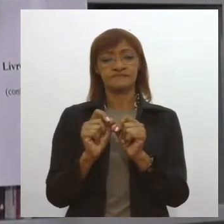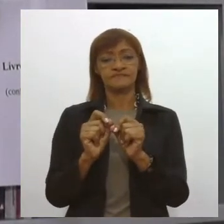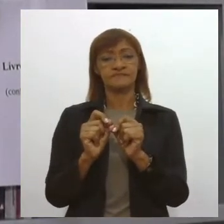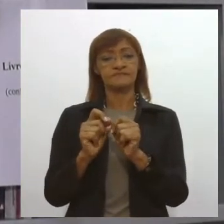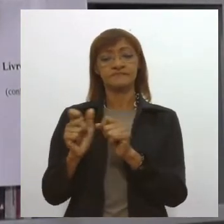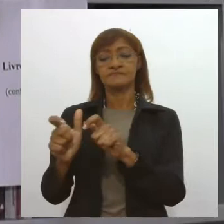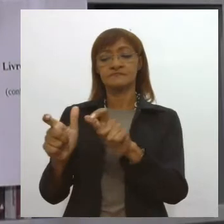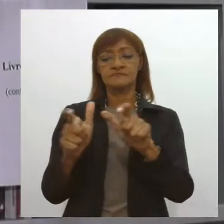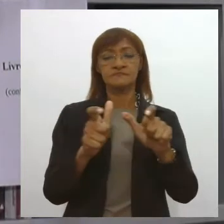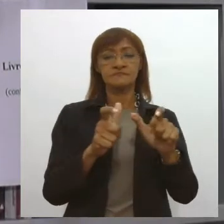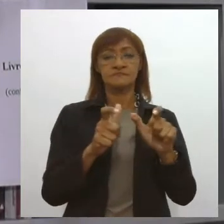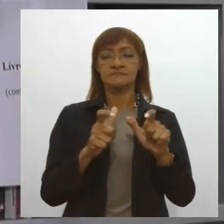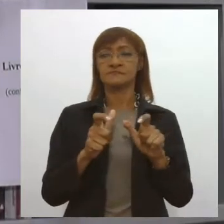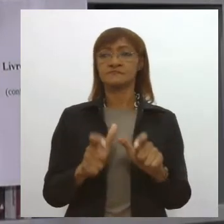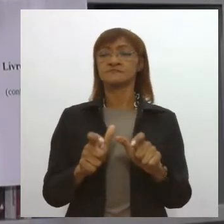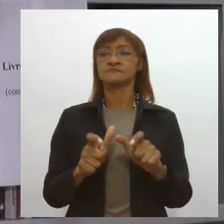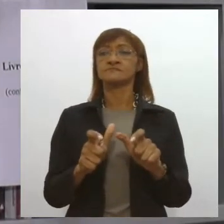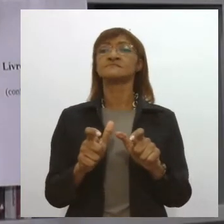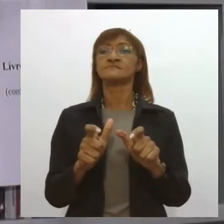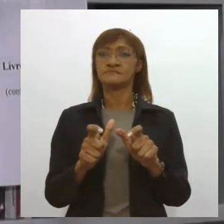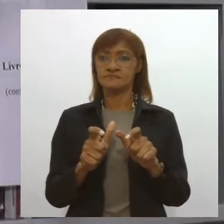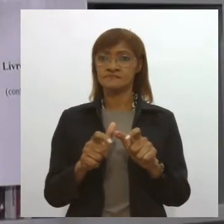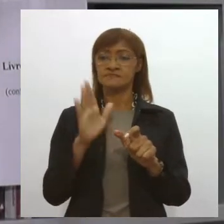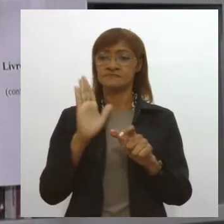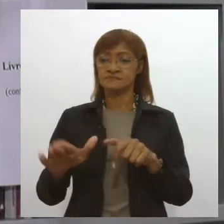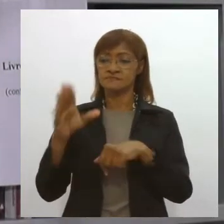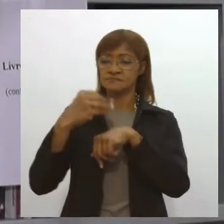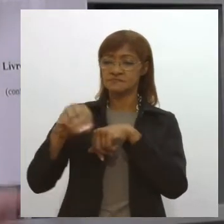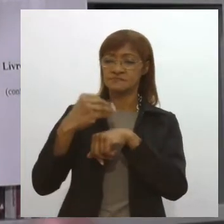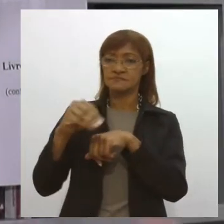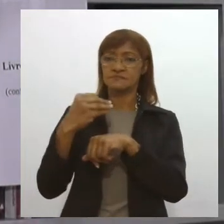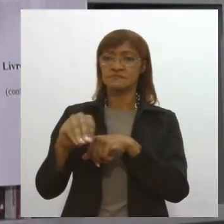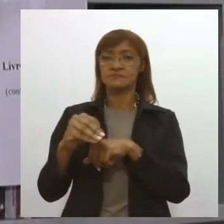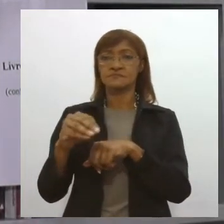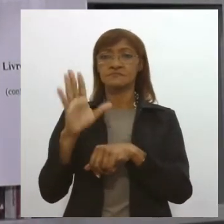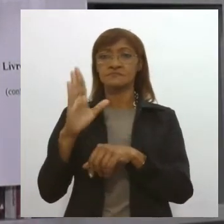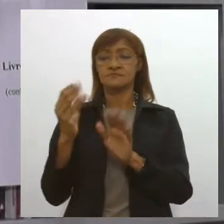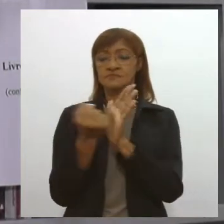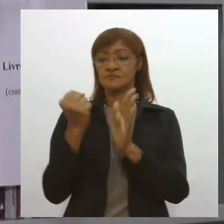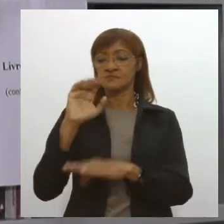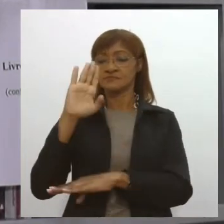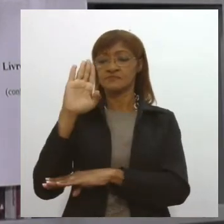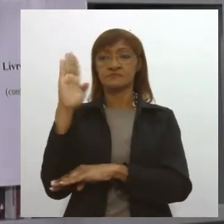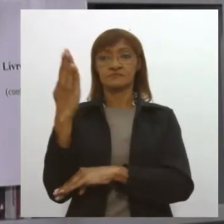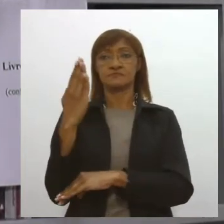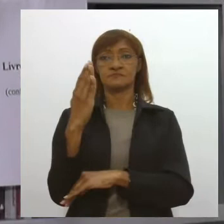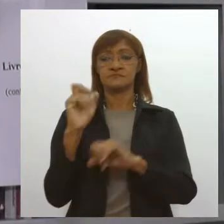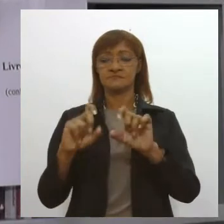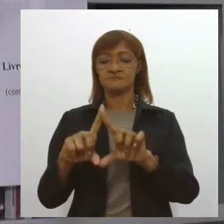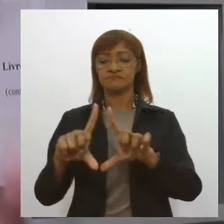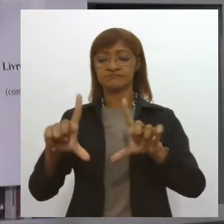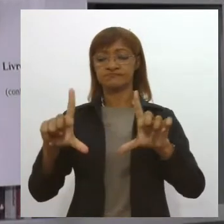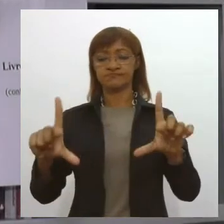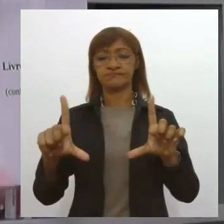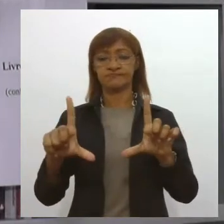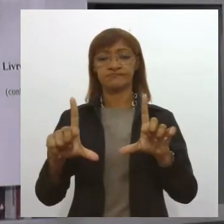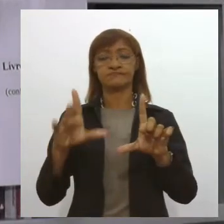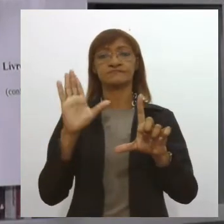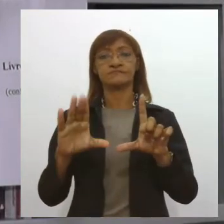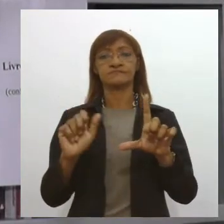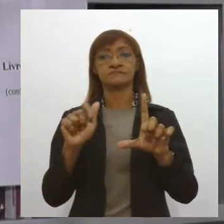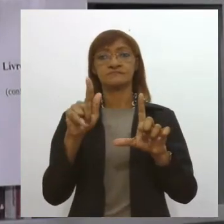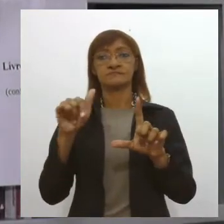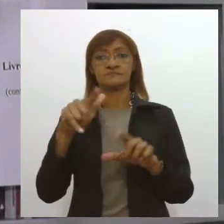onde se tinha acumulado informações gravadas em tábuas de argila, né? Isso vem